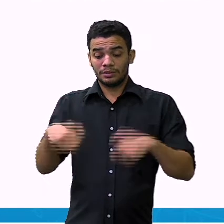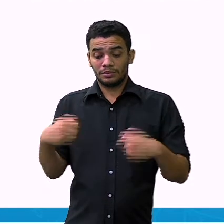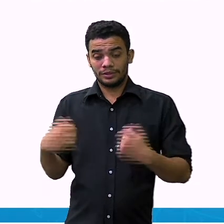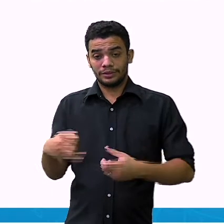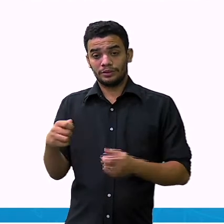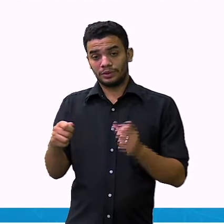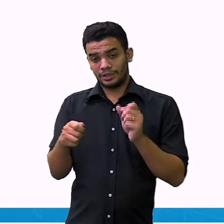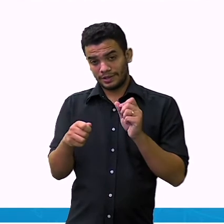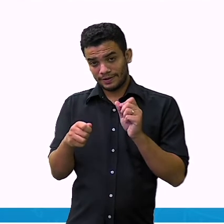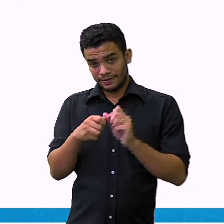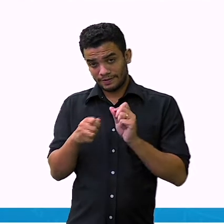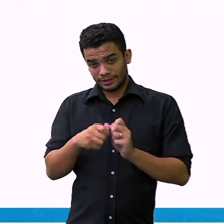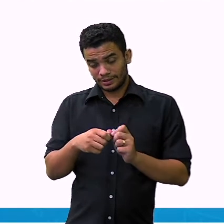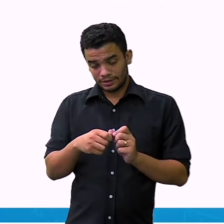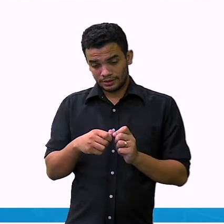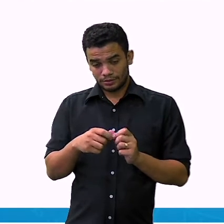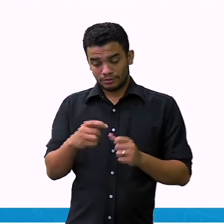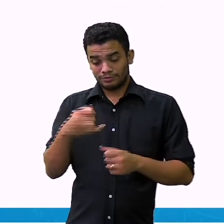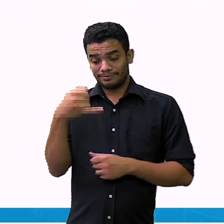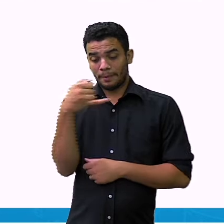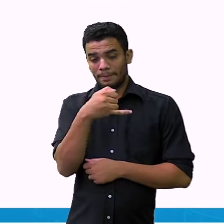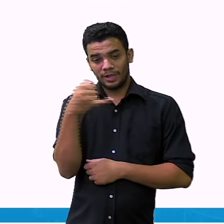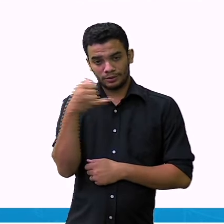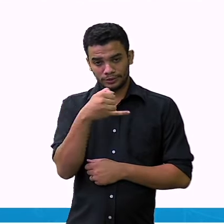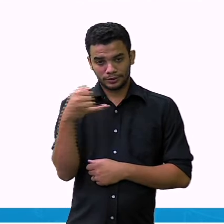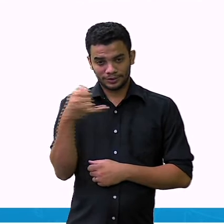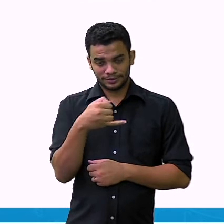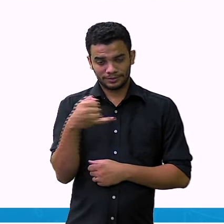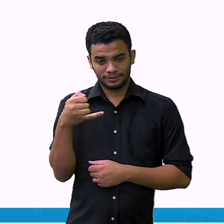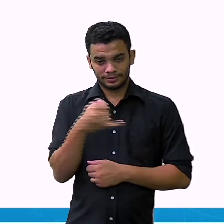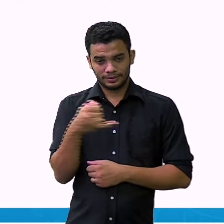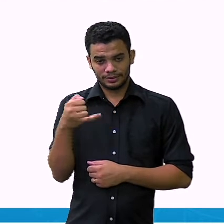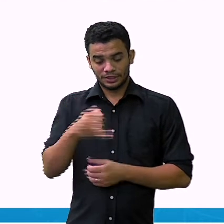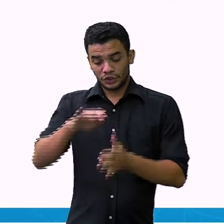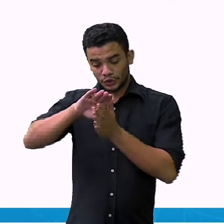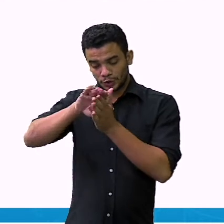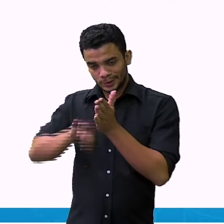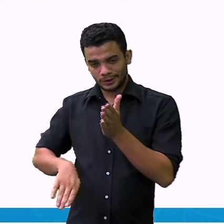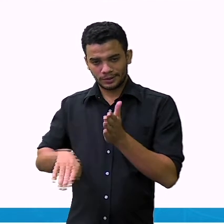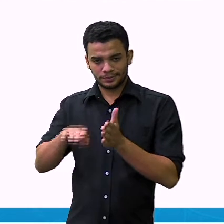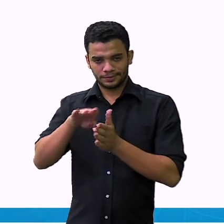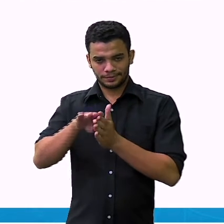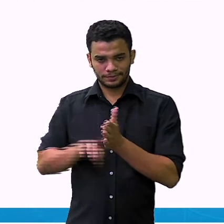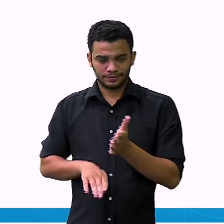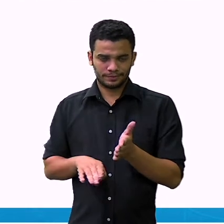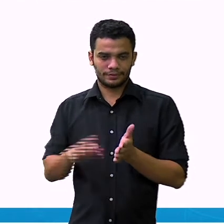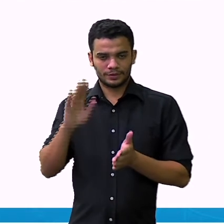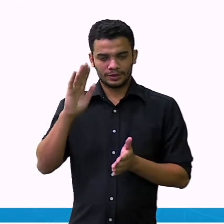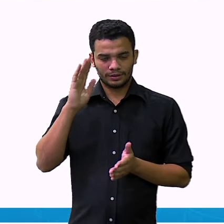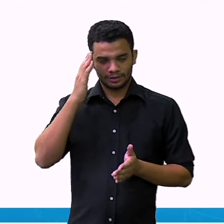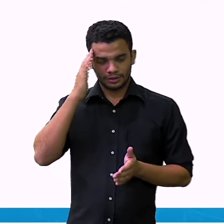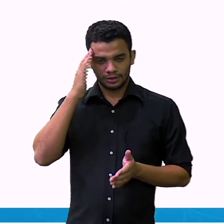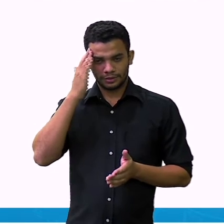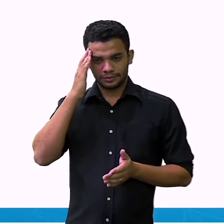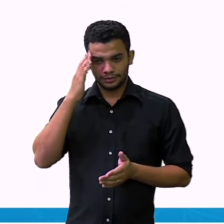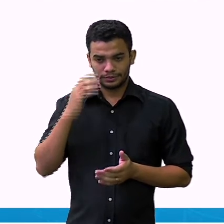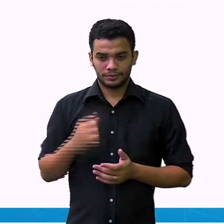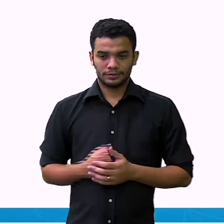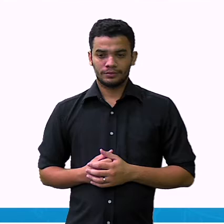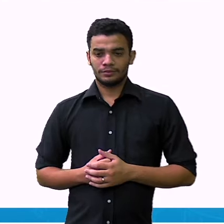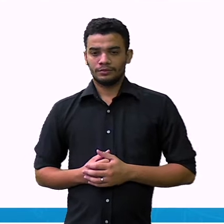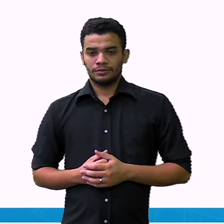subtração, de diminuir, de retirar, certo? Para identificar o restante ali, o que restou, essa